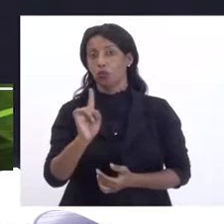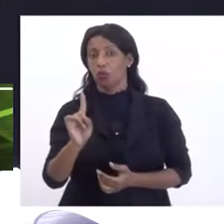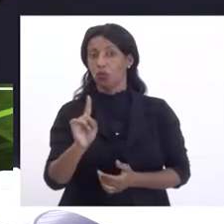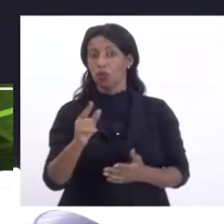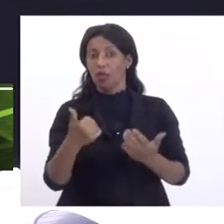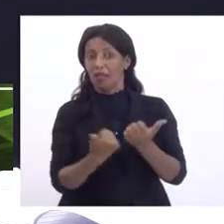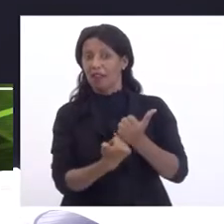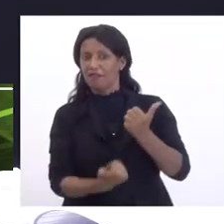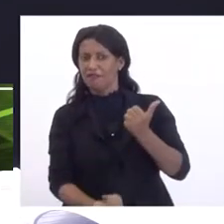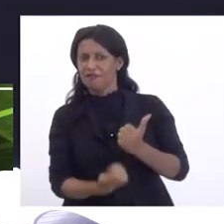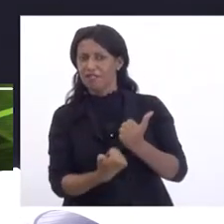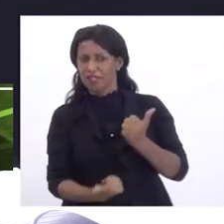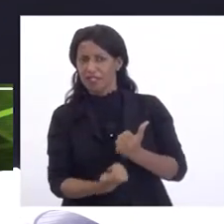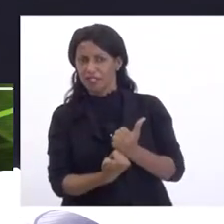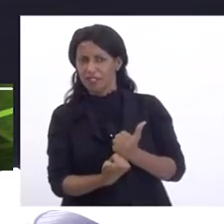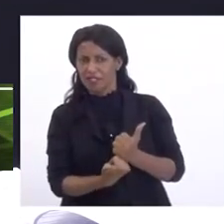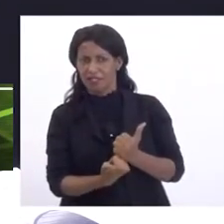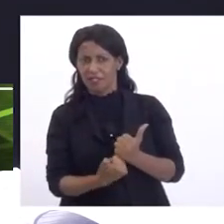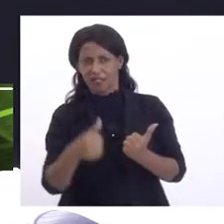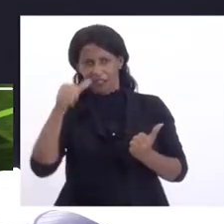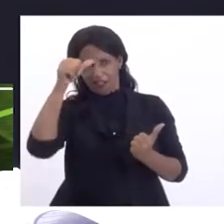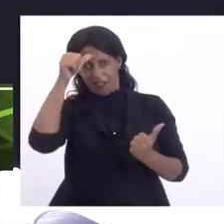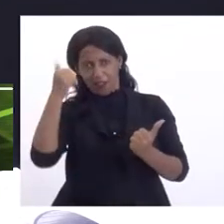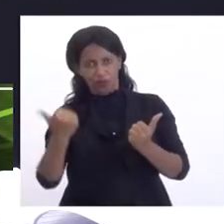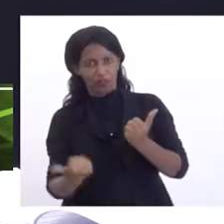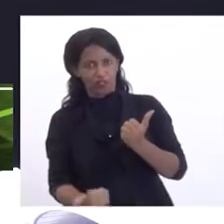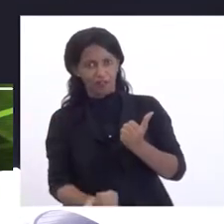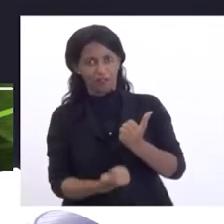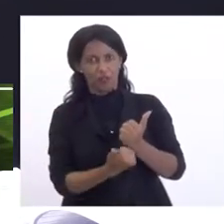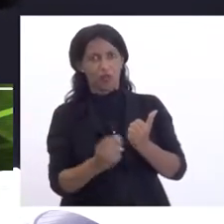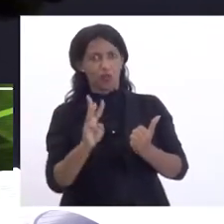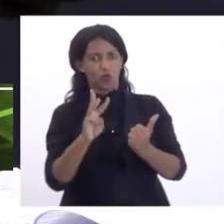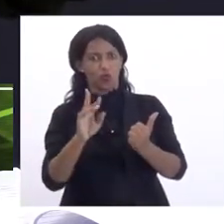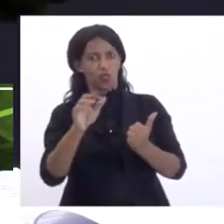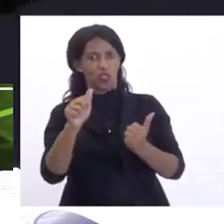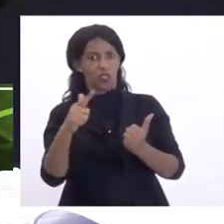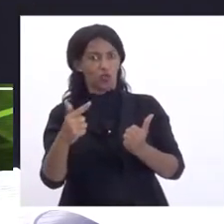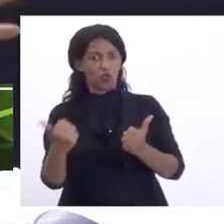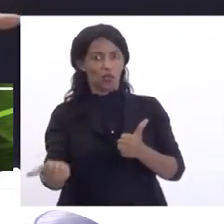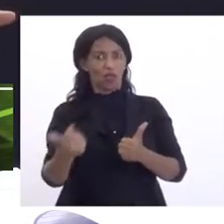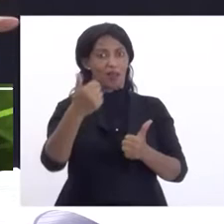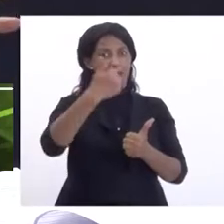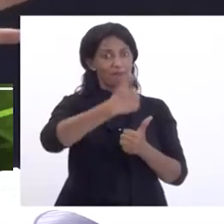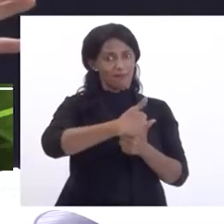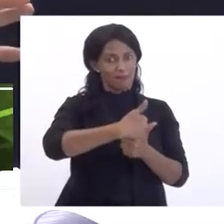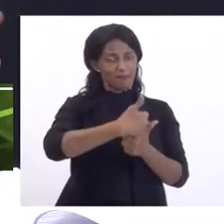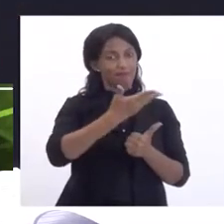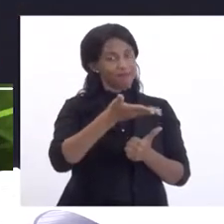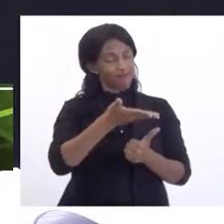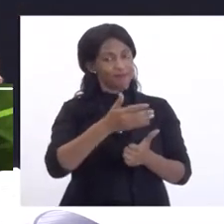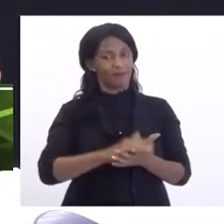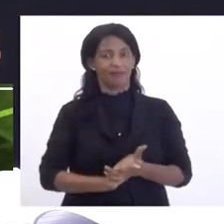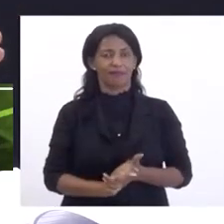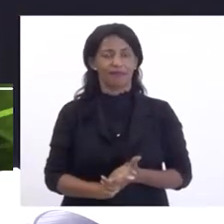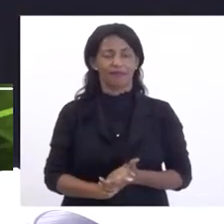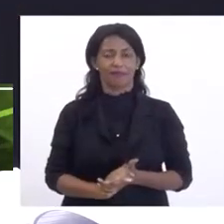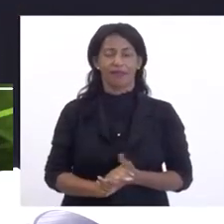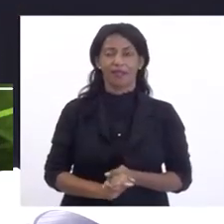vice. Evidentemente, na época do Wilson Witz, a caneta não era dele.